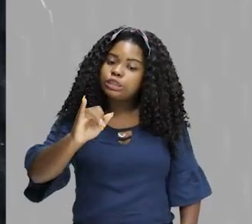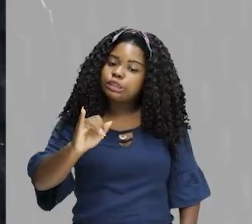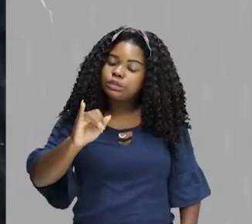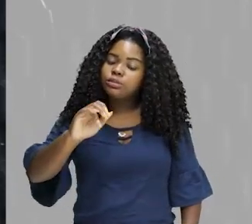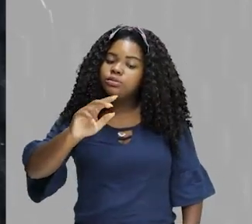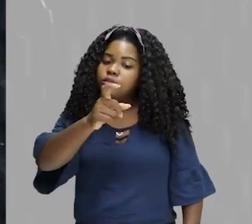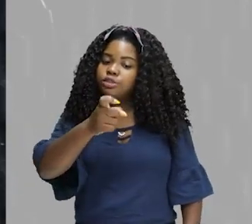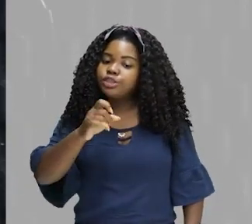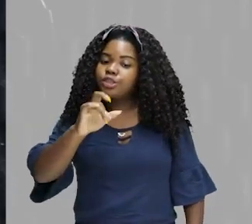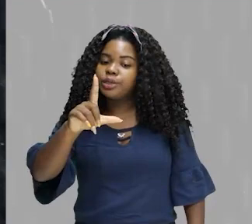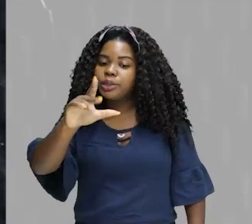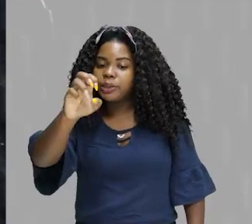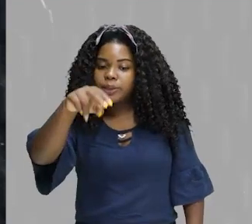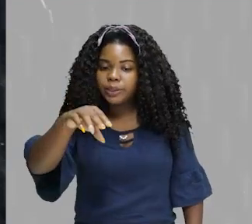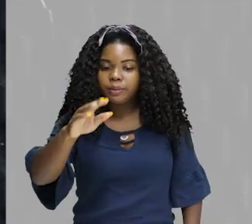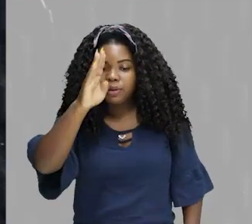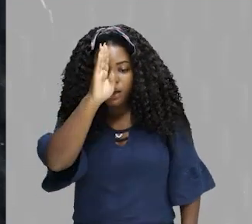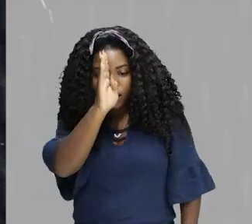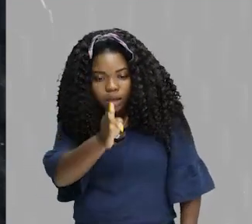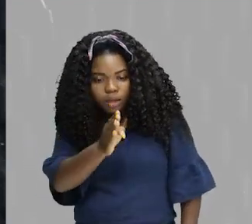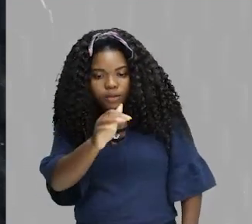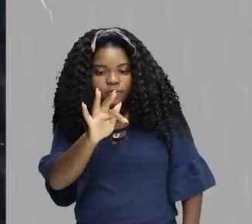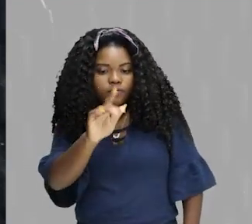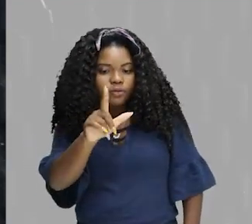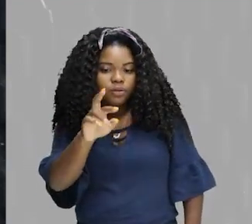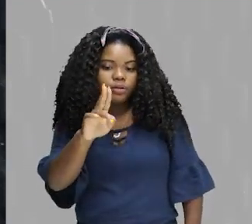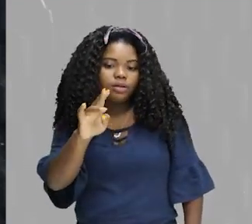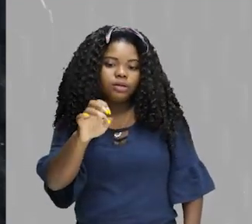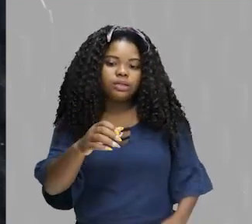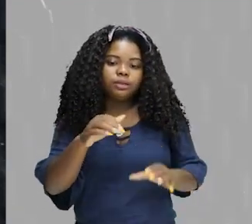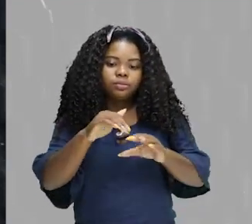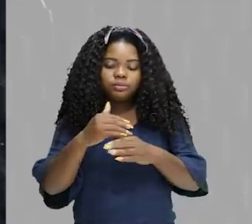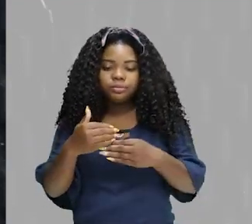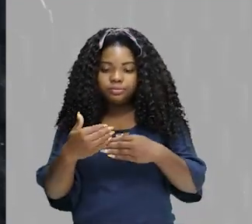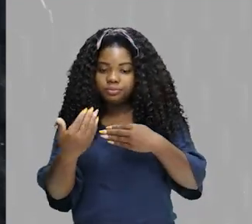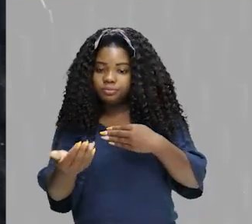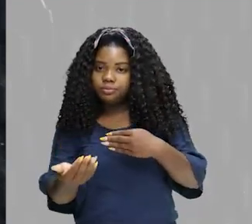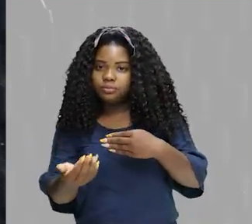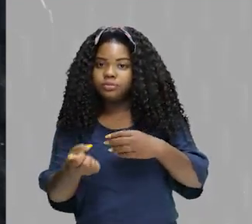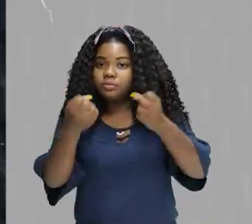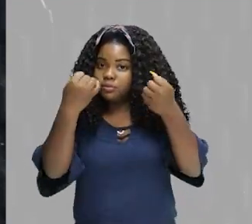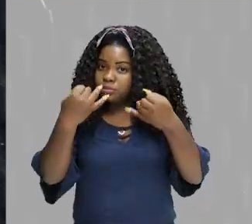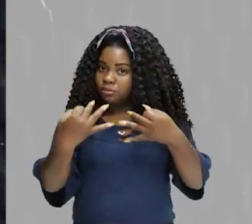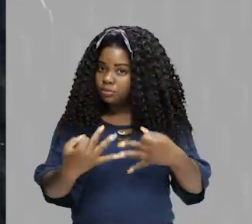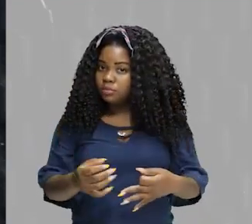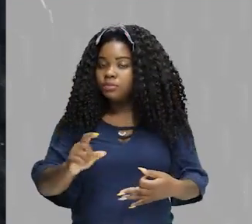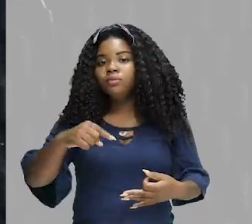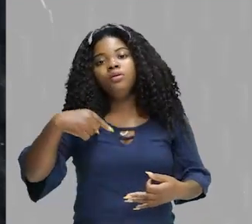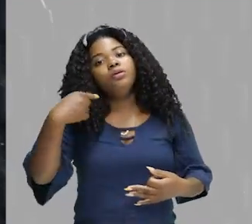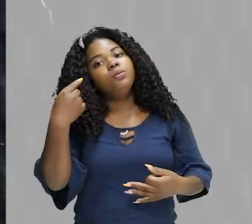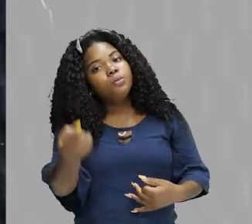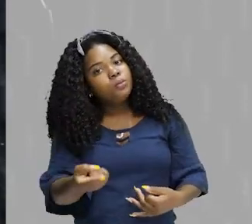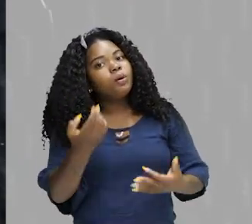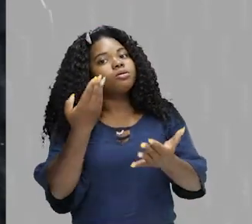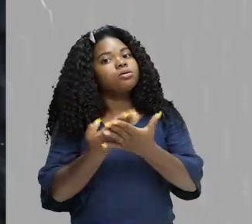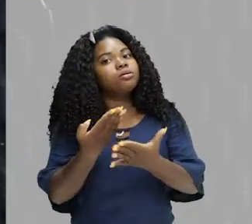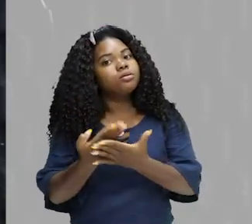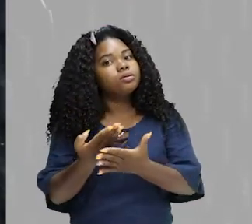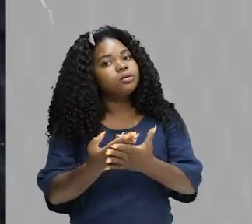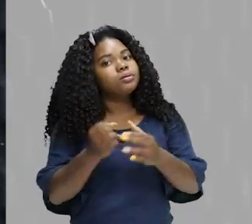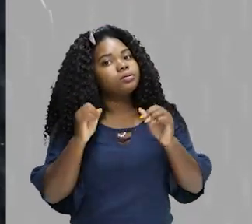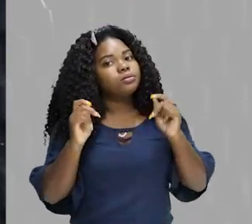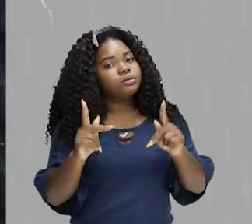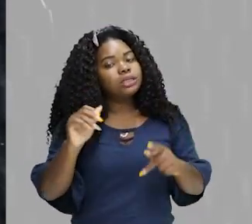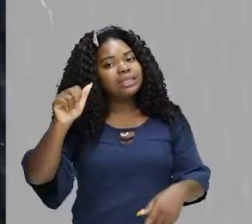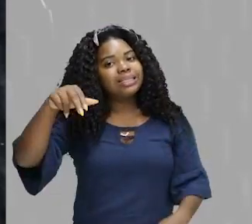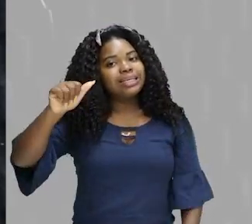mais centralizado e o floema mais externo. Nós vamos ter uma aula sobre anatomia das plantas. A gente vai estudar um pouco